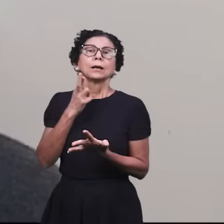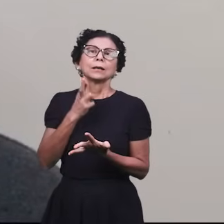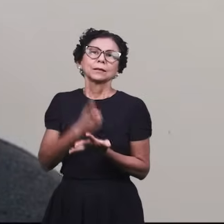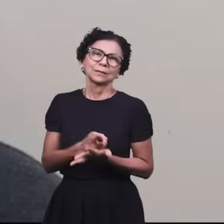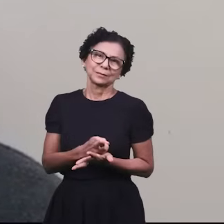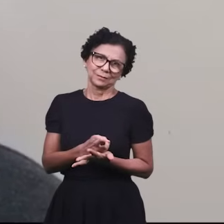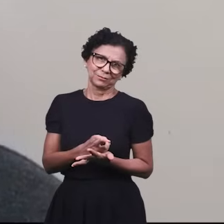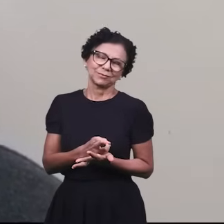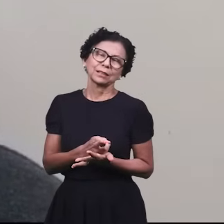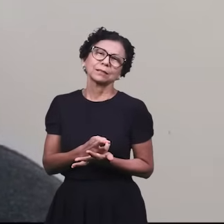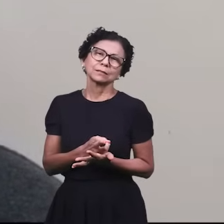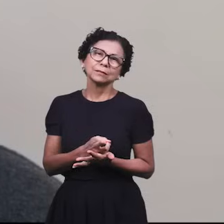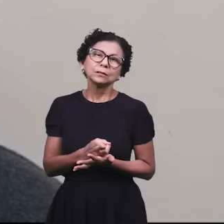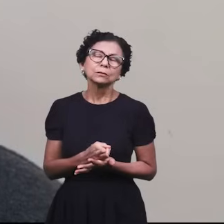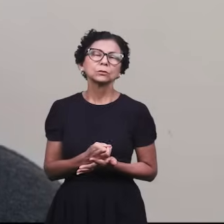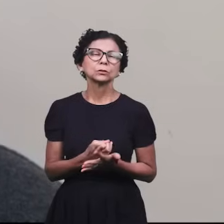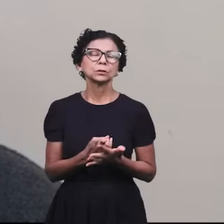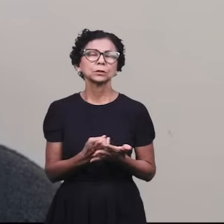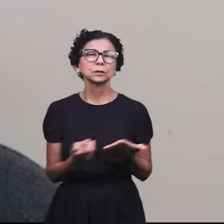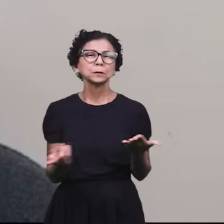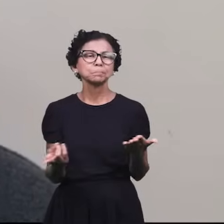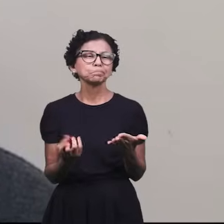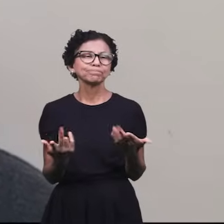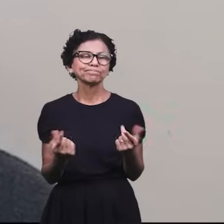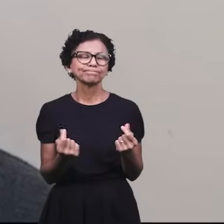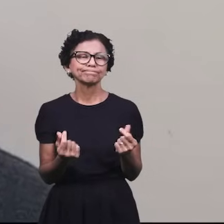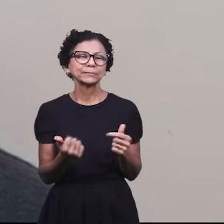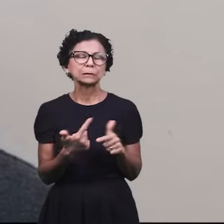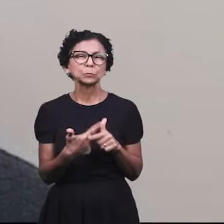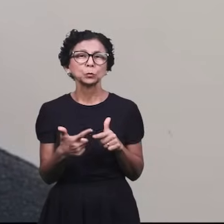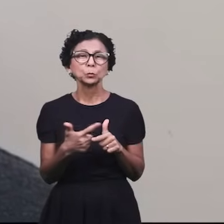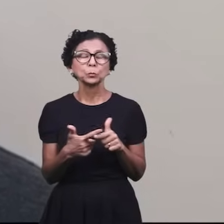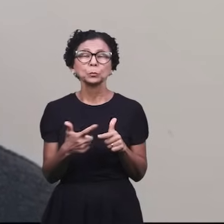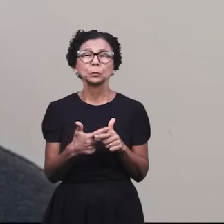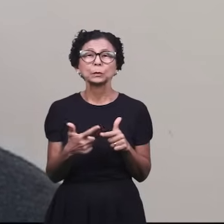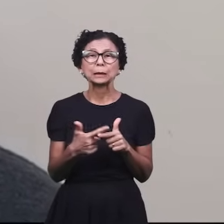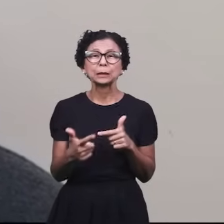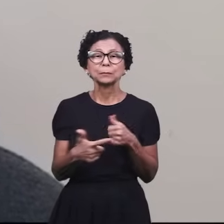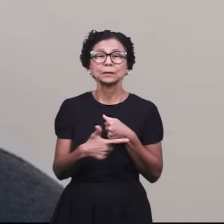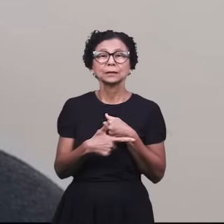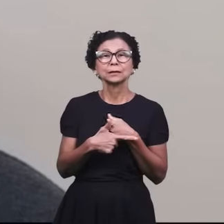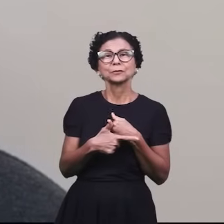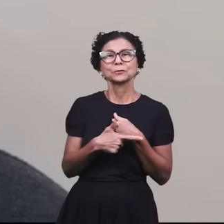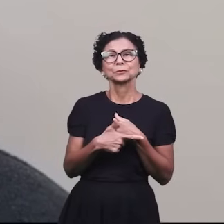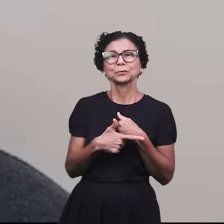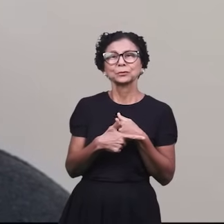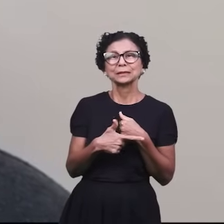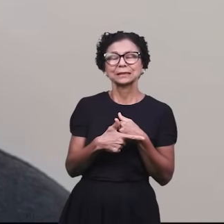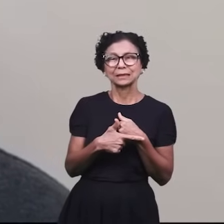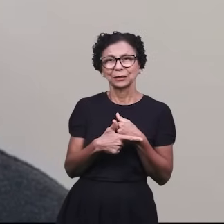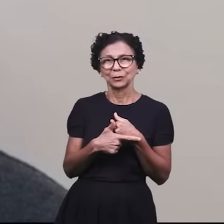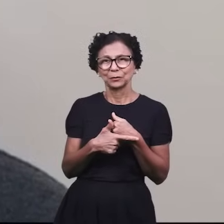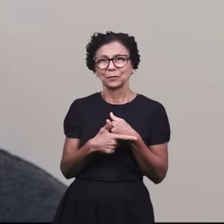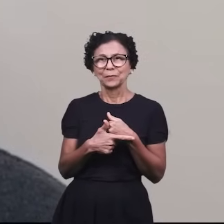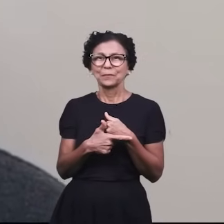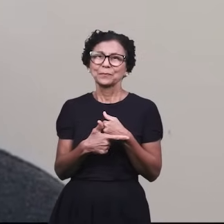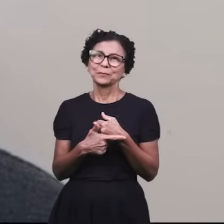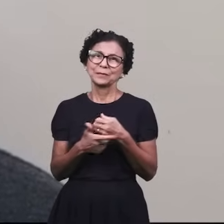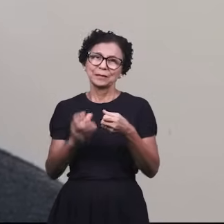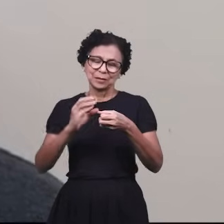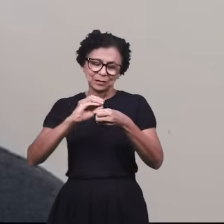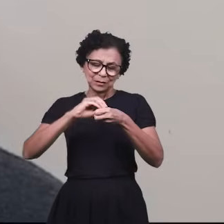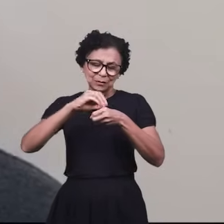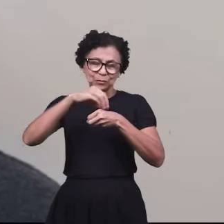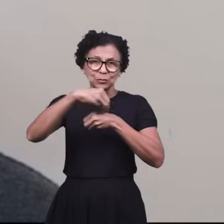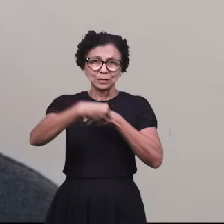pode levar a um problema na função e na funcionalidade da